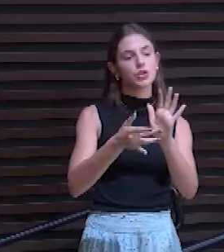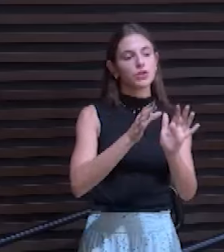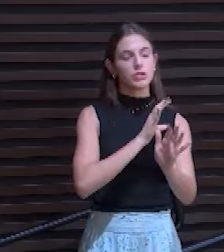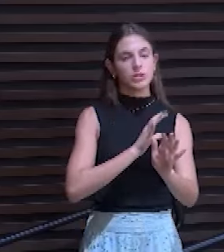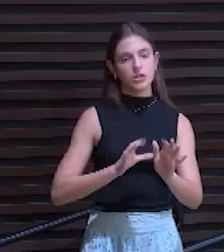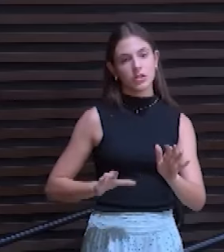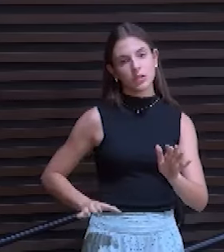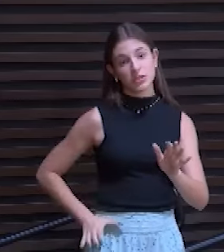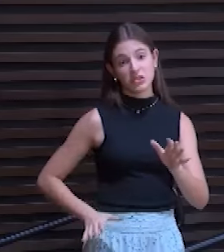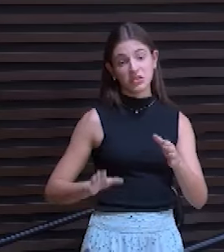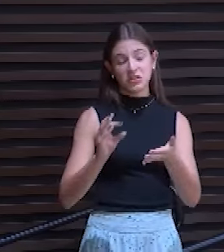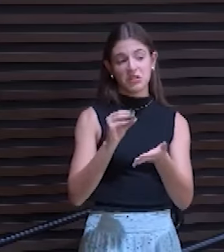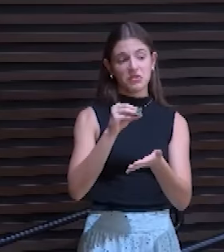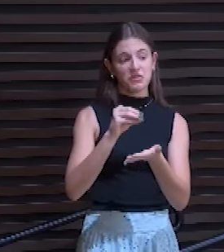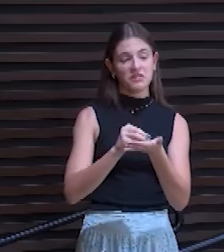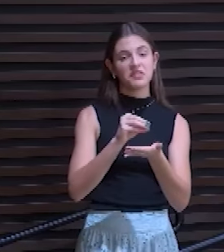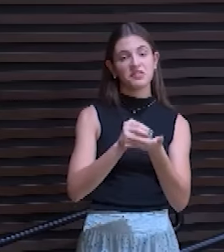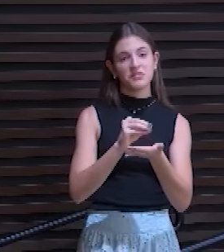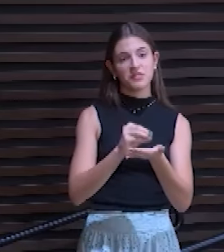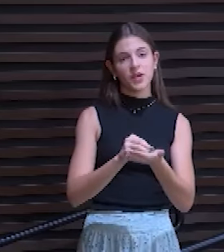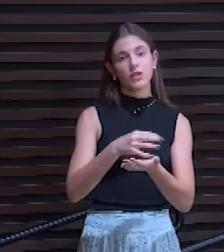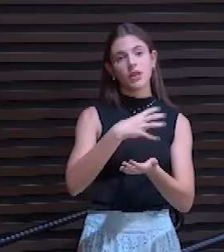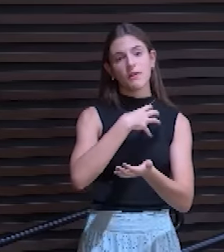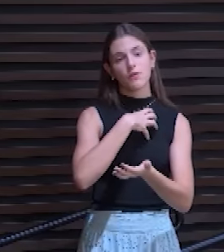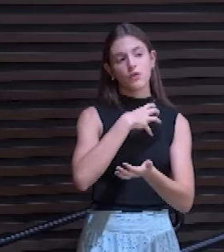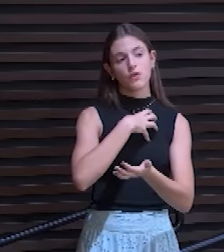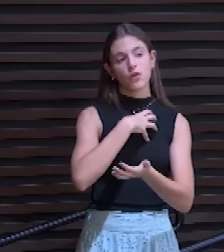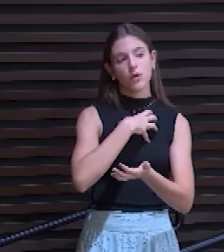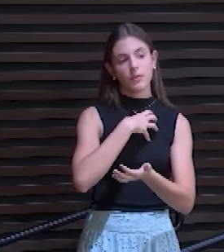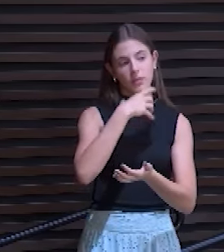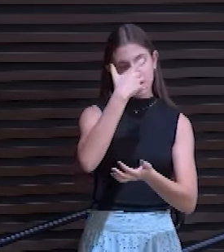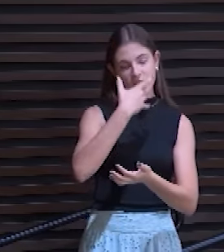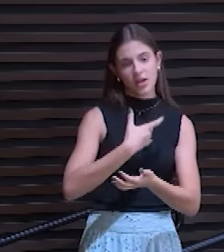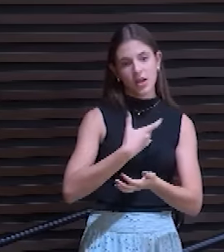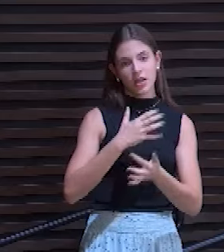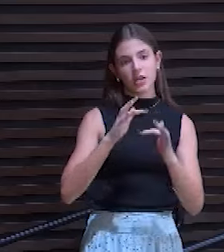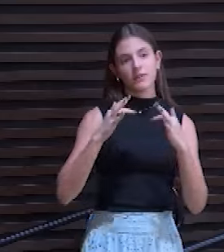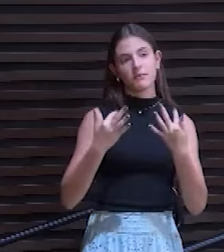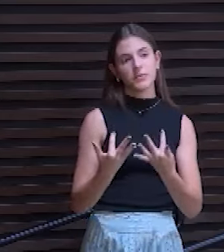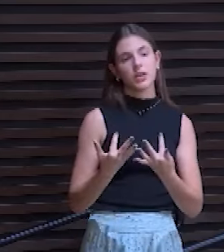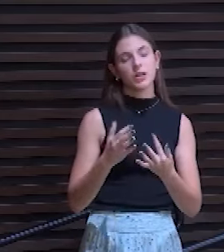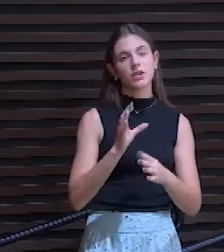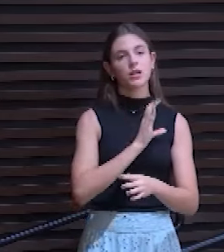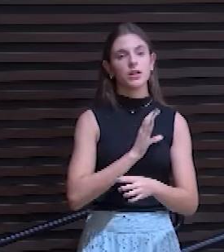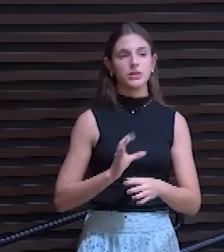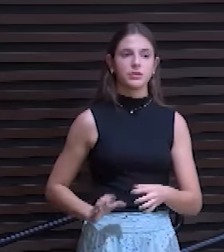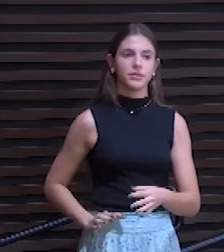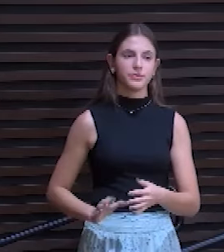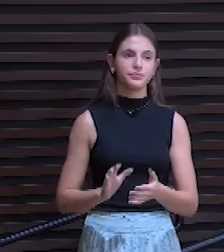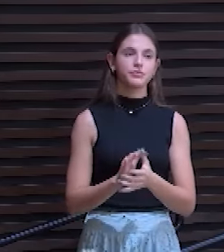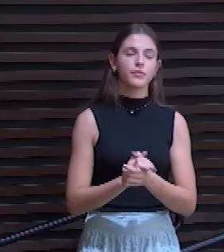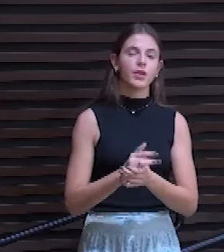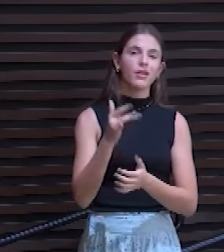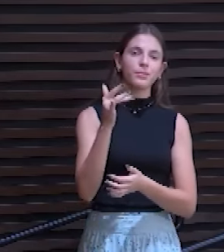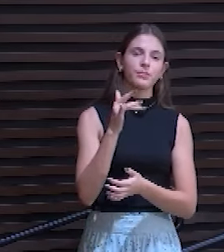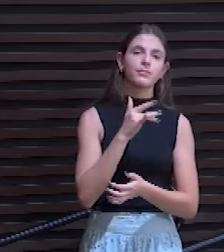estão ausentes na postura dos pais cristãos. Misericórdia.